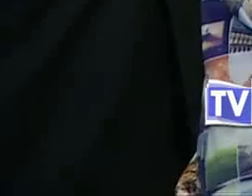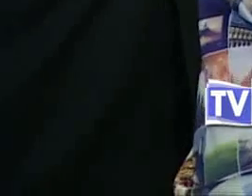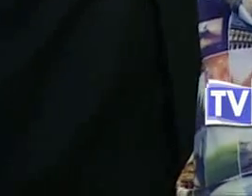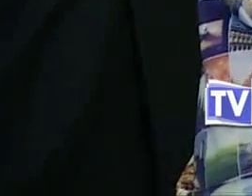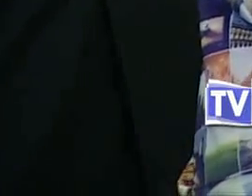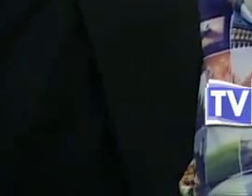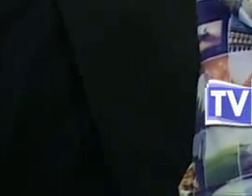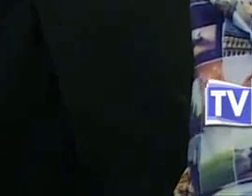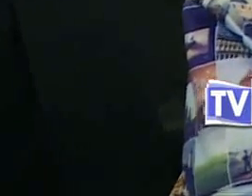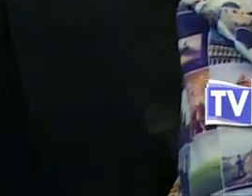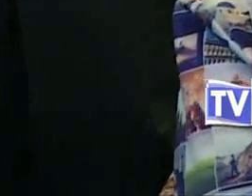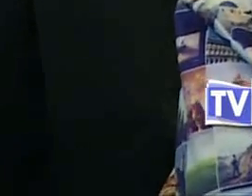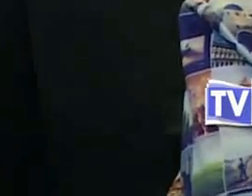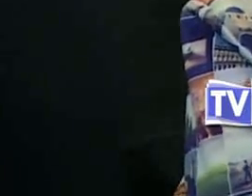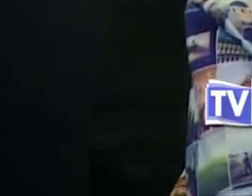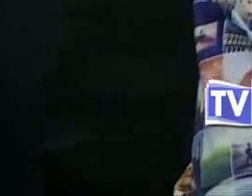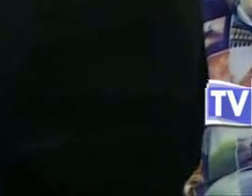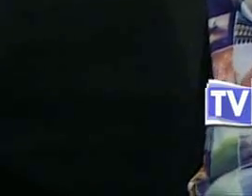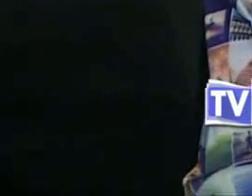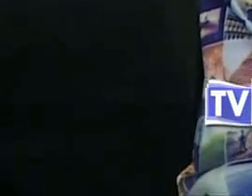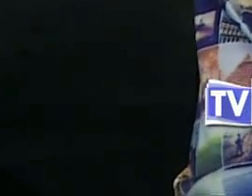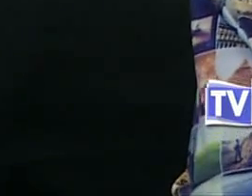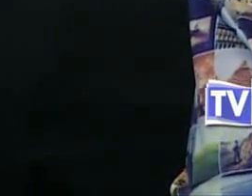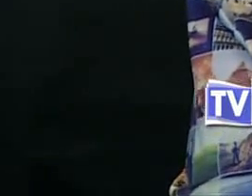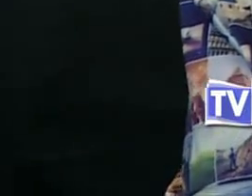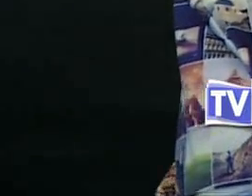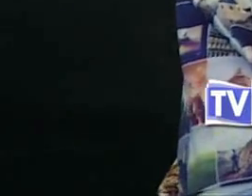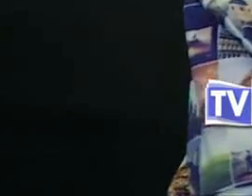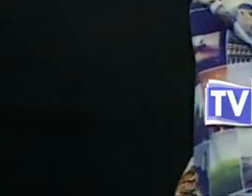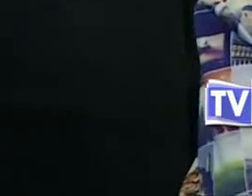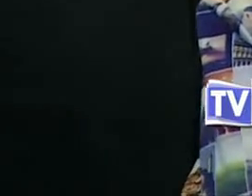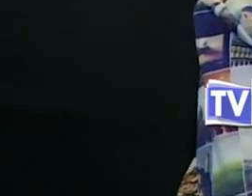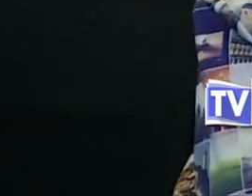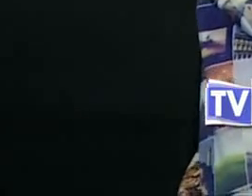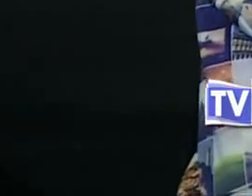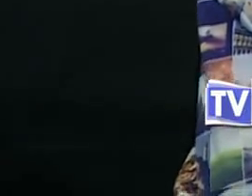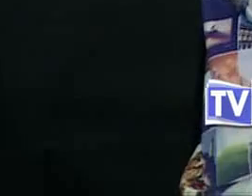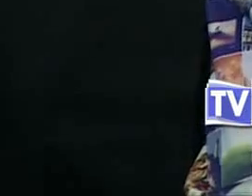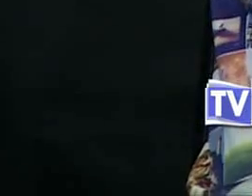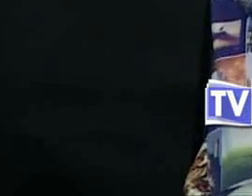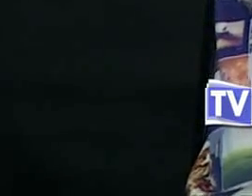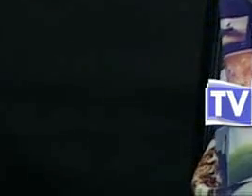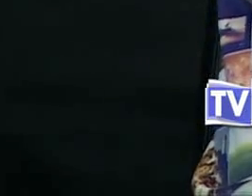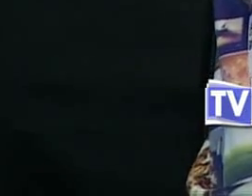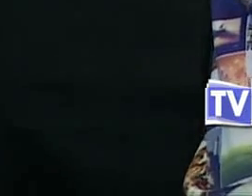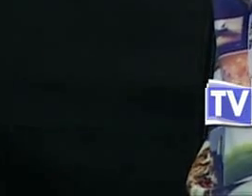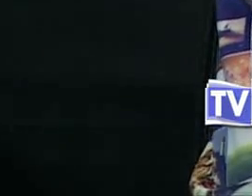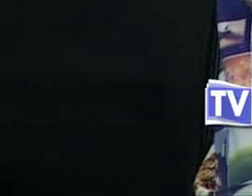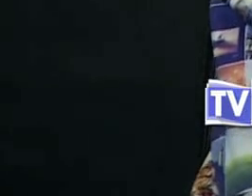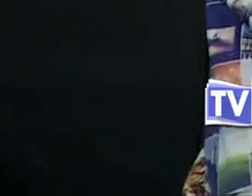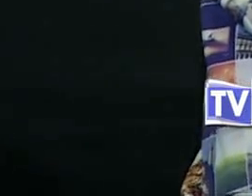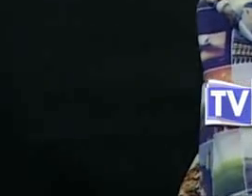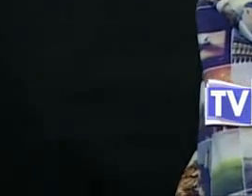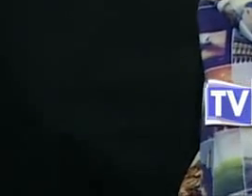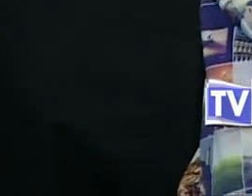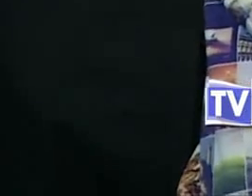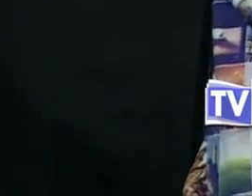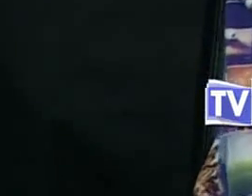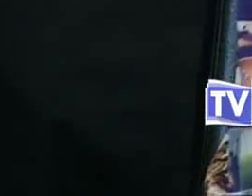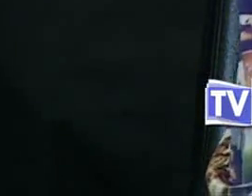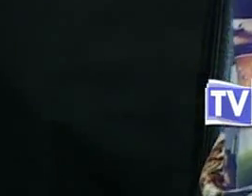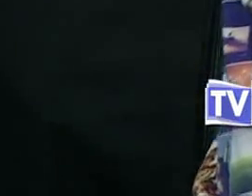diferenças, comprar mais caro, mais barato. A caixinha é para chamar sua atenção como propaganda. A caixinha não tem nenhuma utilidade, já que ela vem num